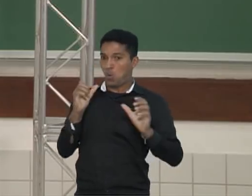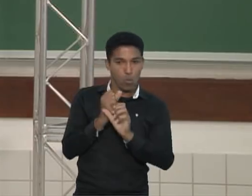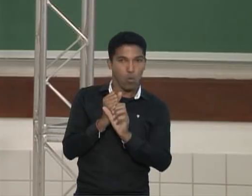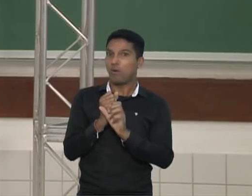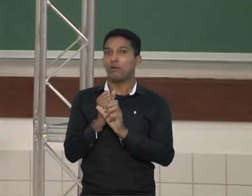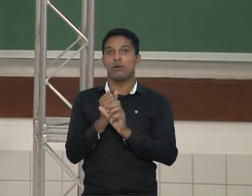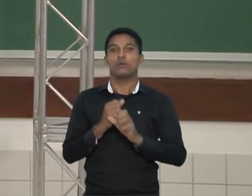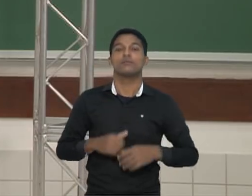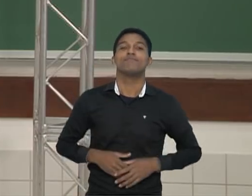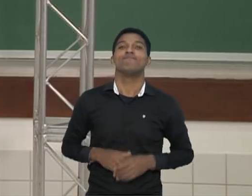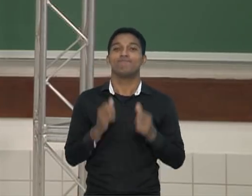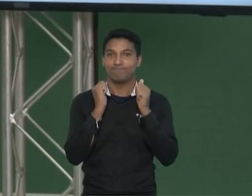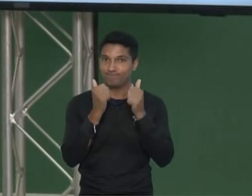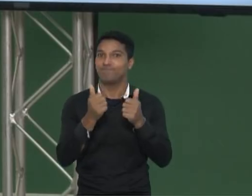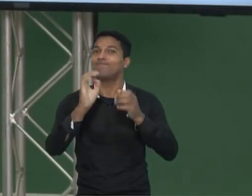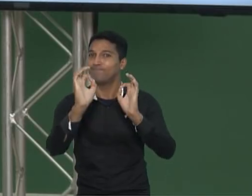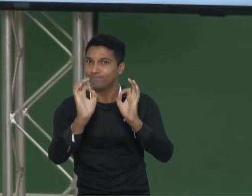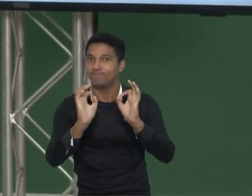Olha aqui, ó.